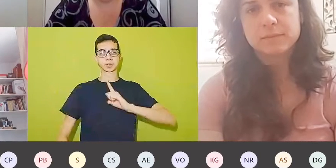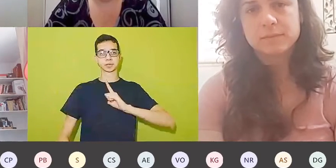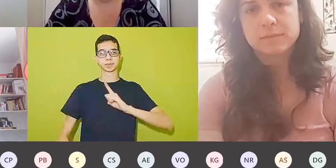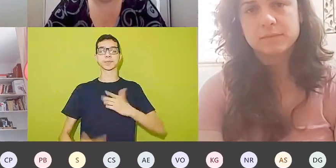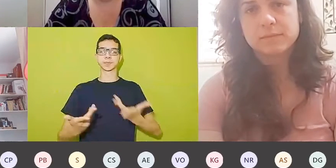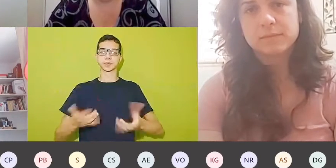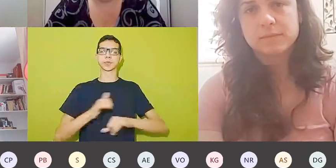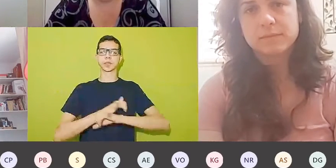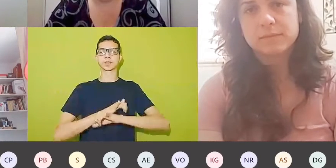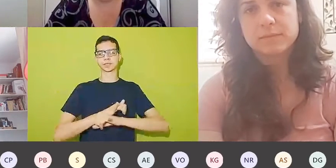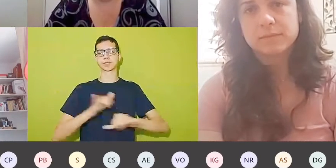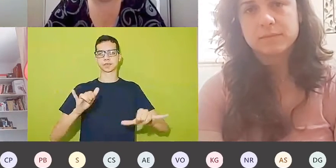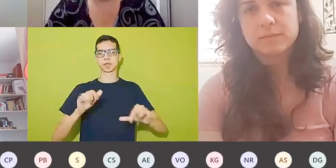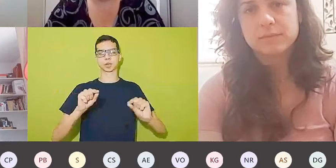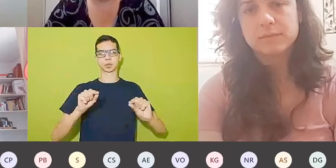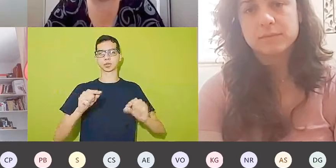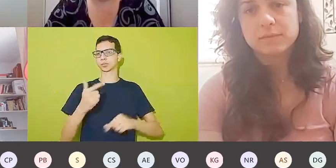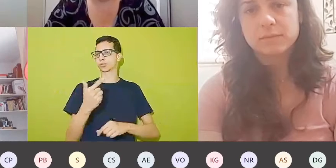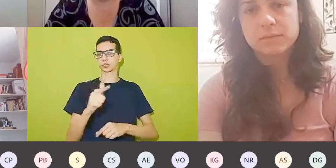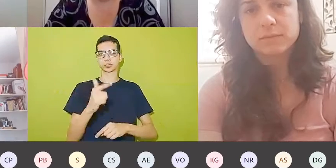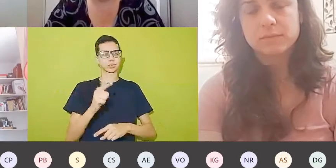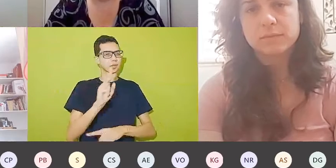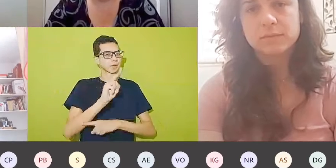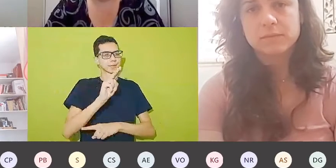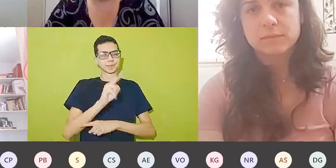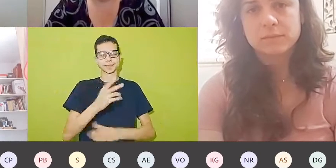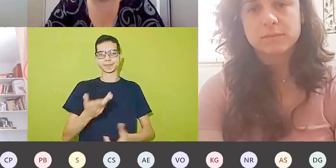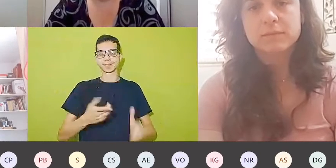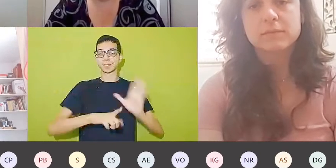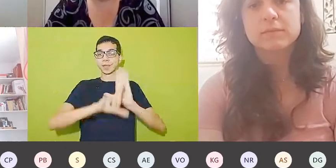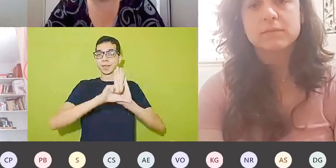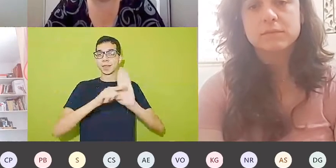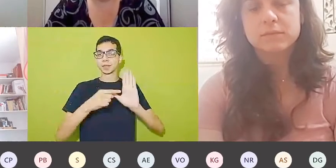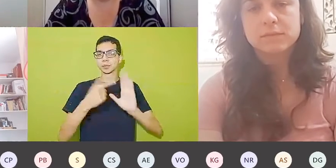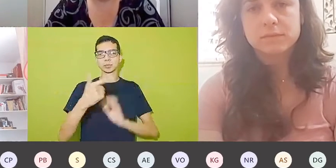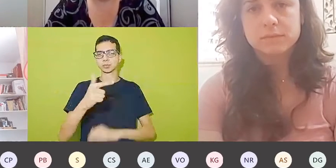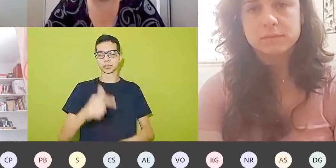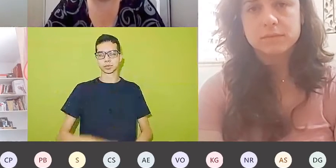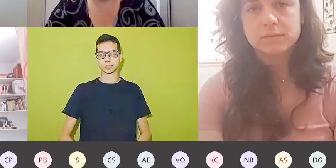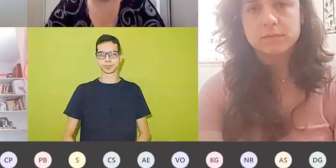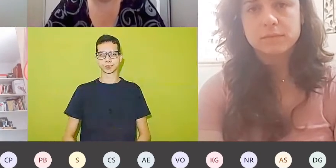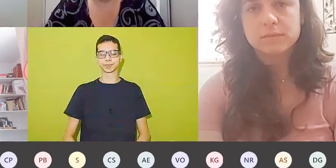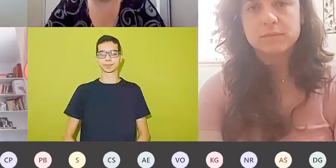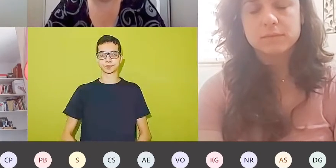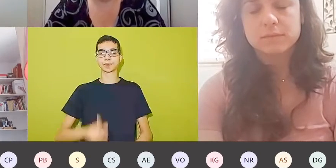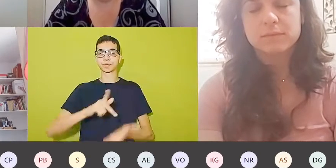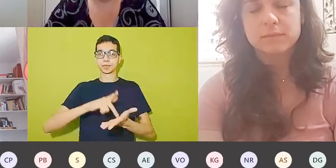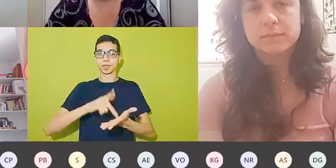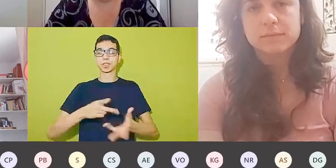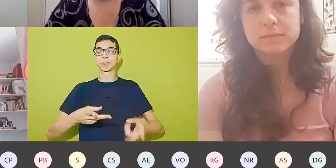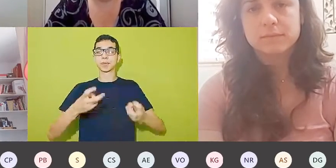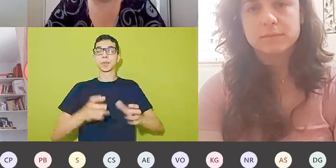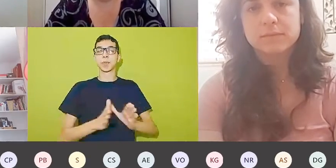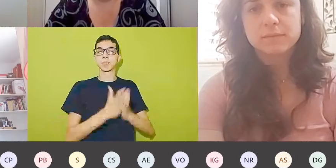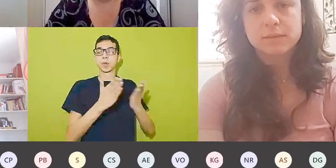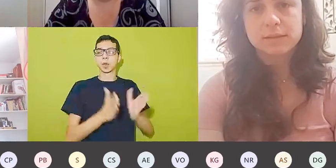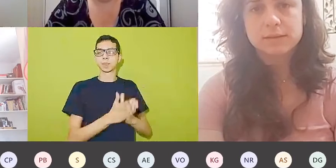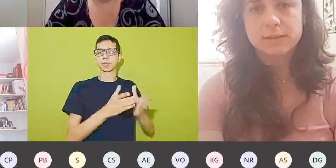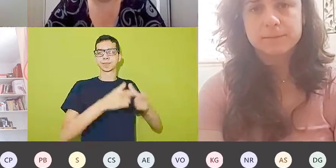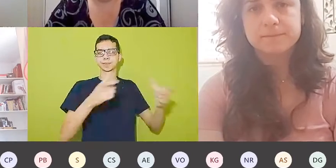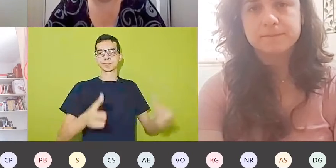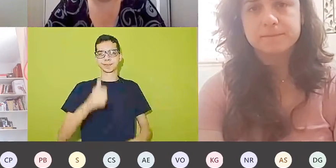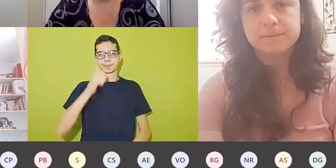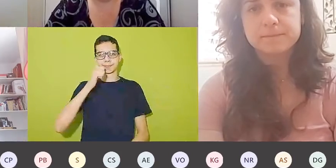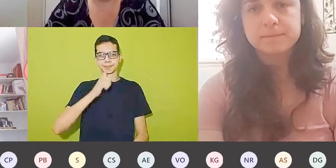não têm amparo legal, que são separações baseadas na feminização da pobreza, são violências obstétricas, né? Então, muito